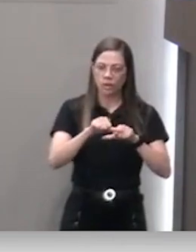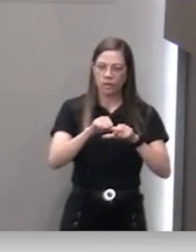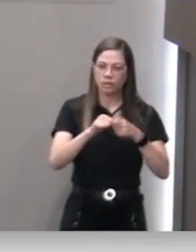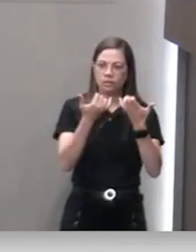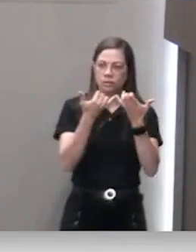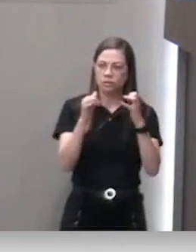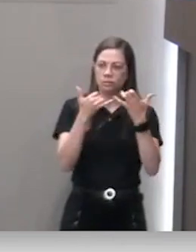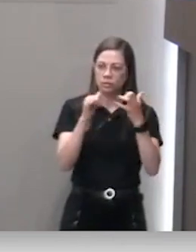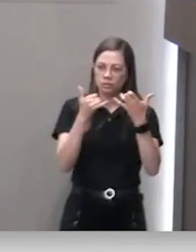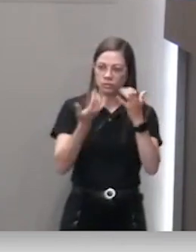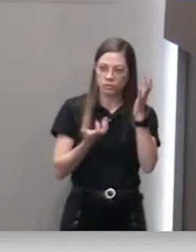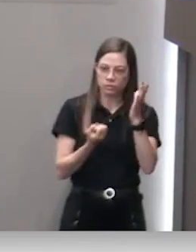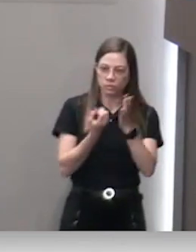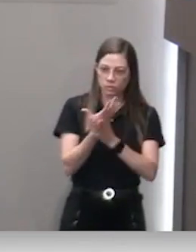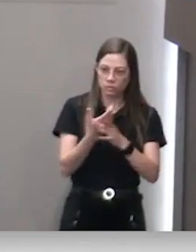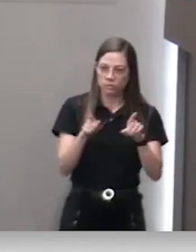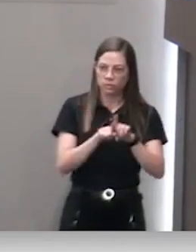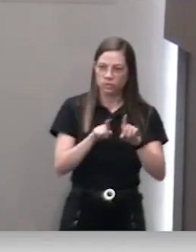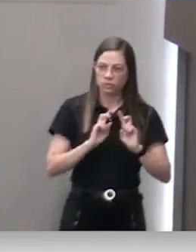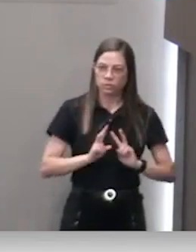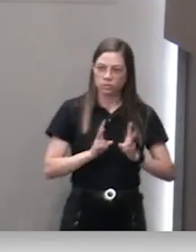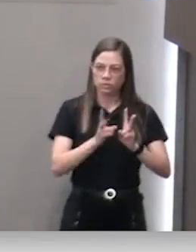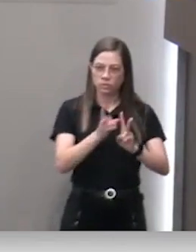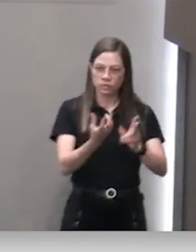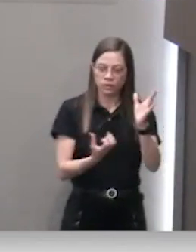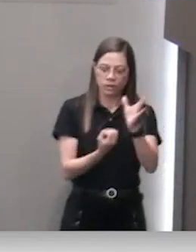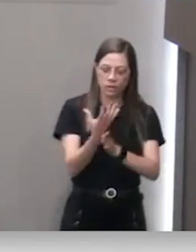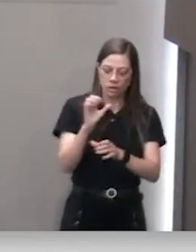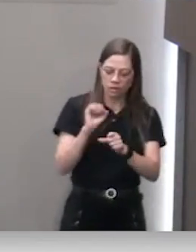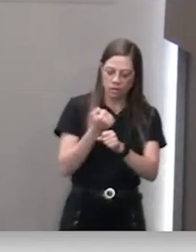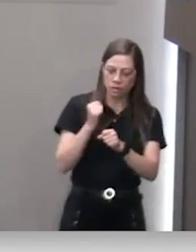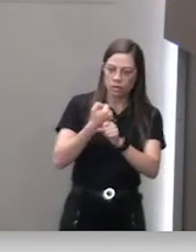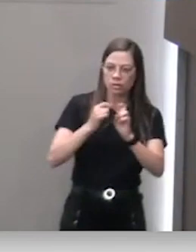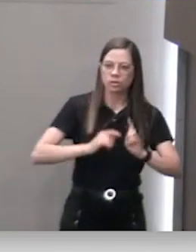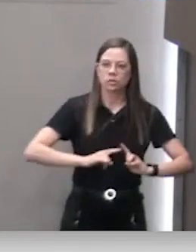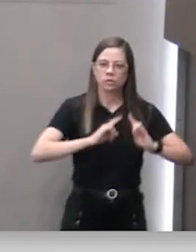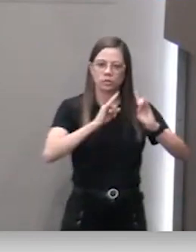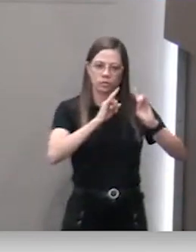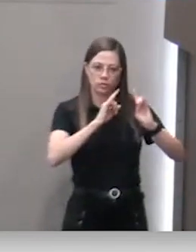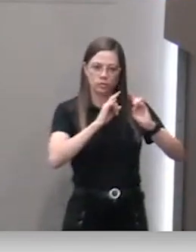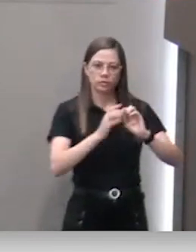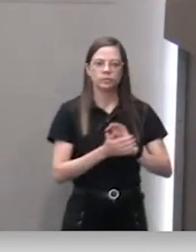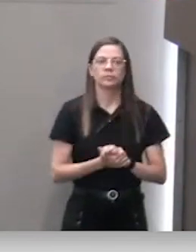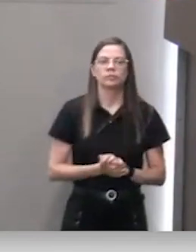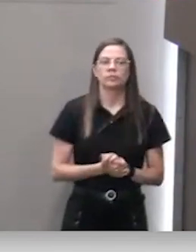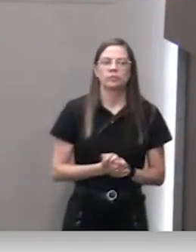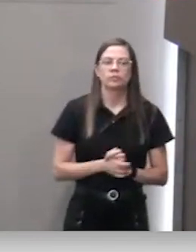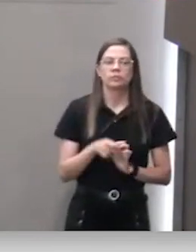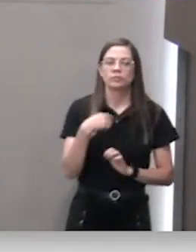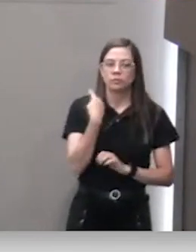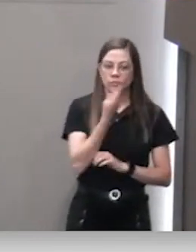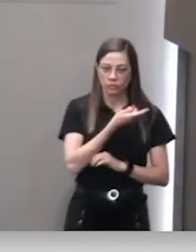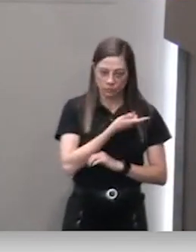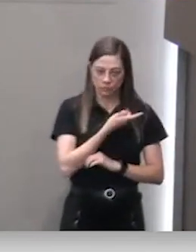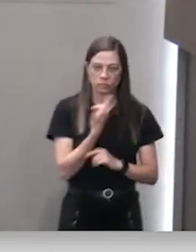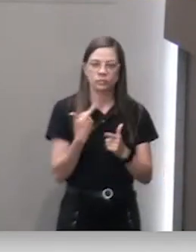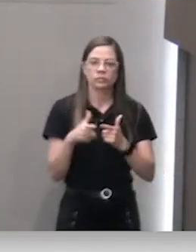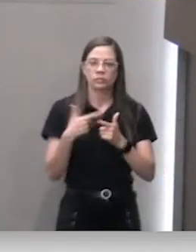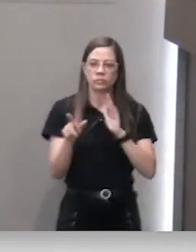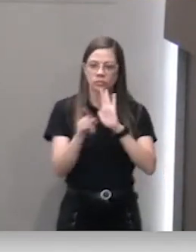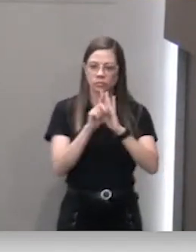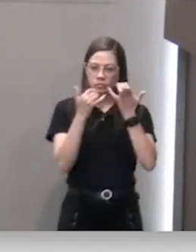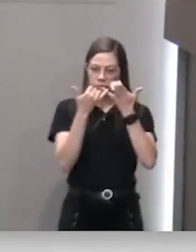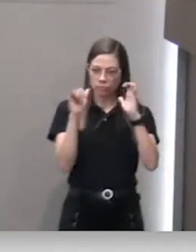instalação que é oriunda ainda do tempo da construção desse edifício. Então, nós estamos com um problema de queda de